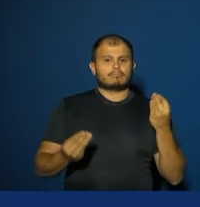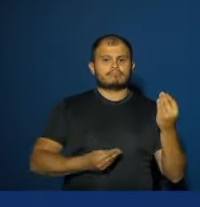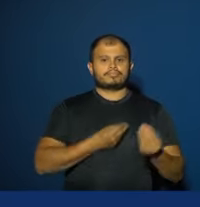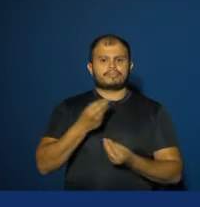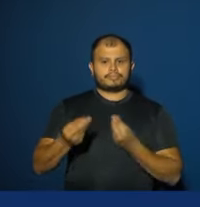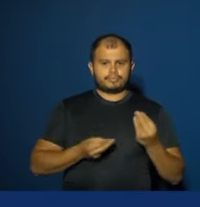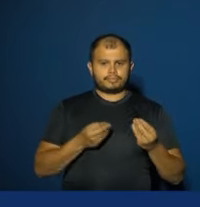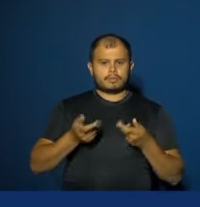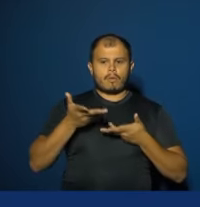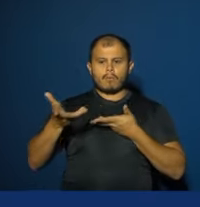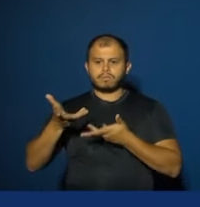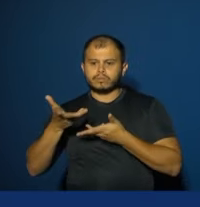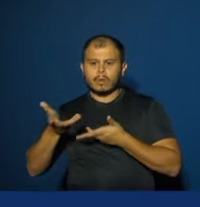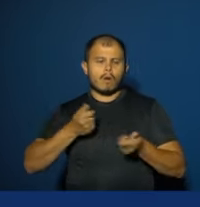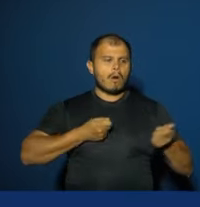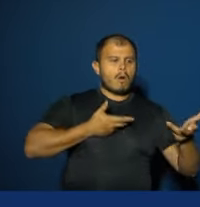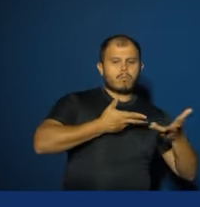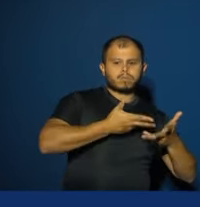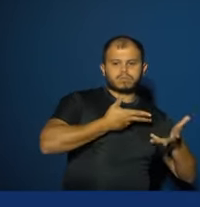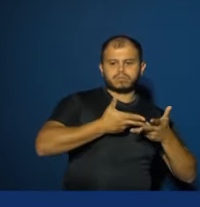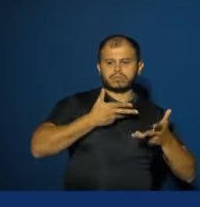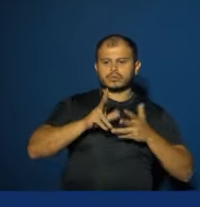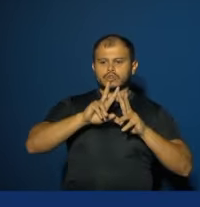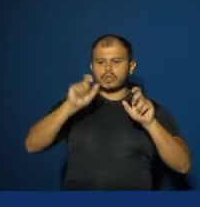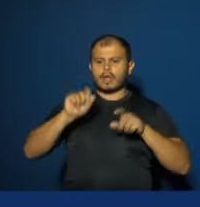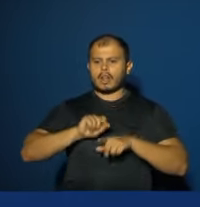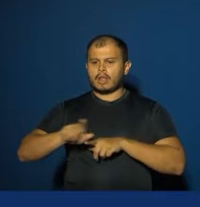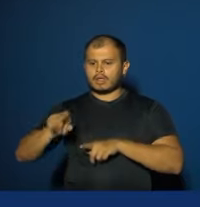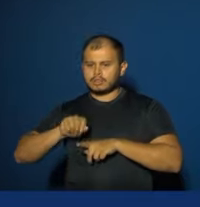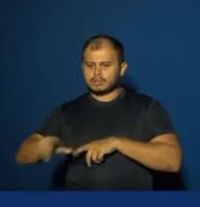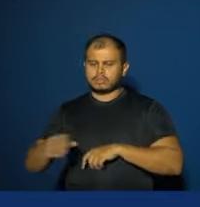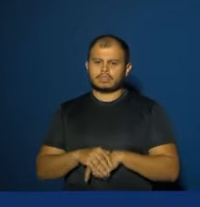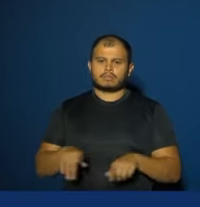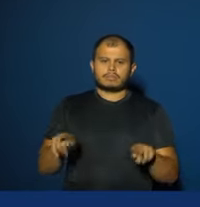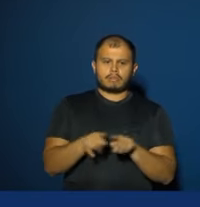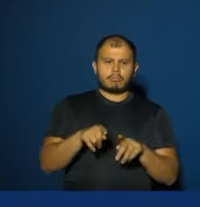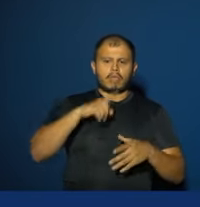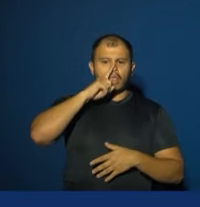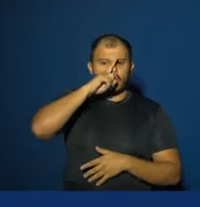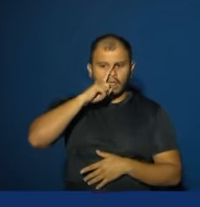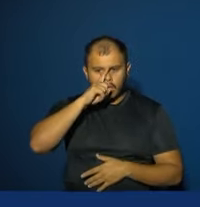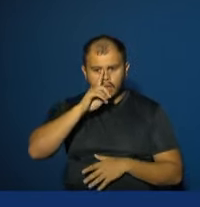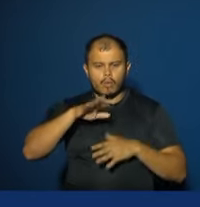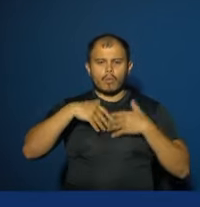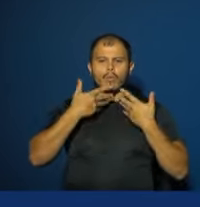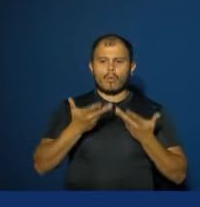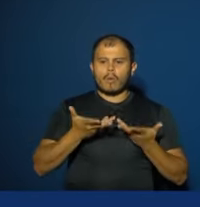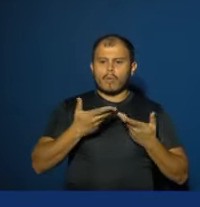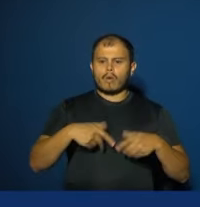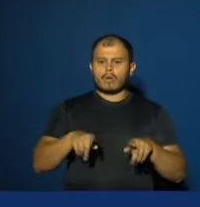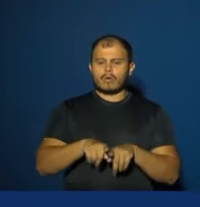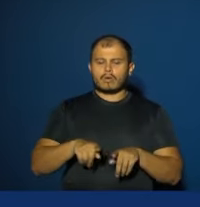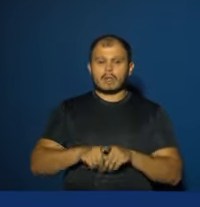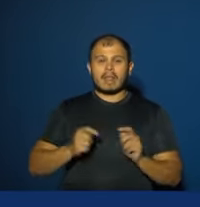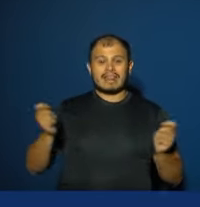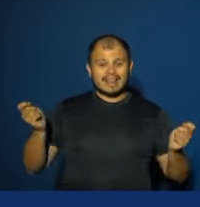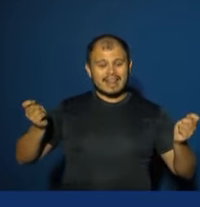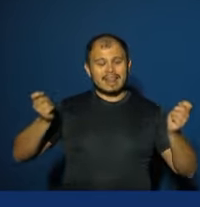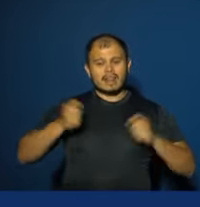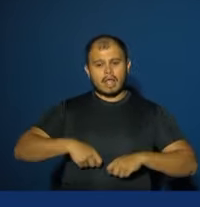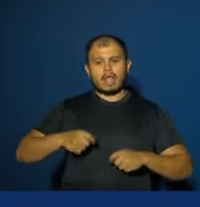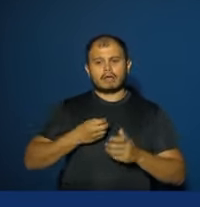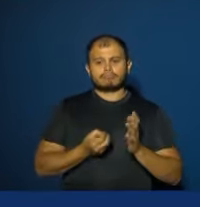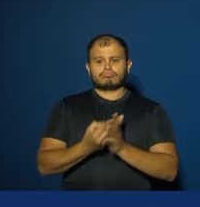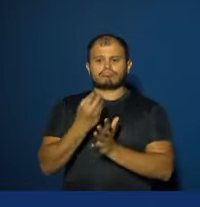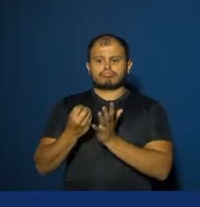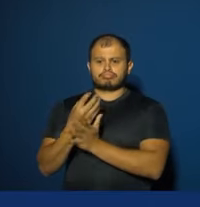dança mútua sobre crença de alocação Matriz de risco retorno de de aplicação possa criar